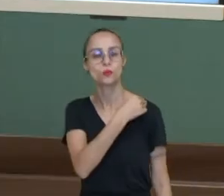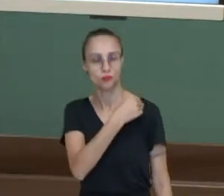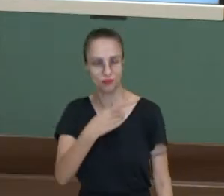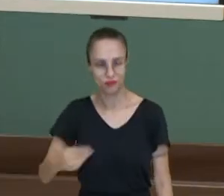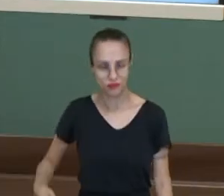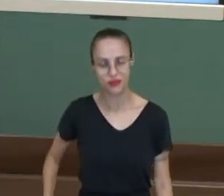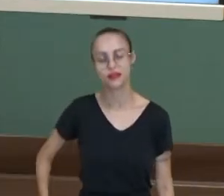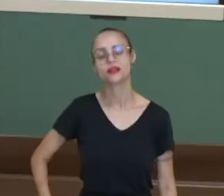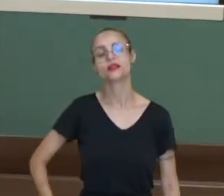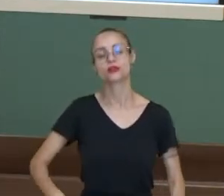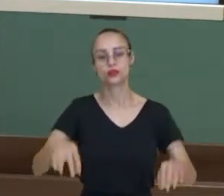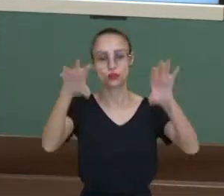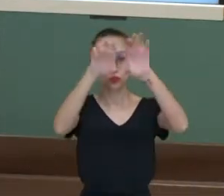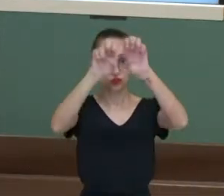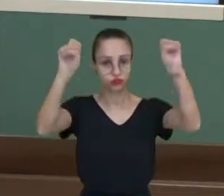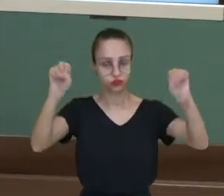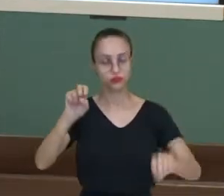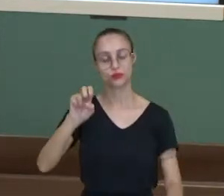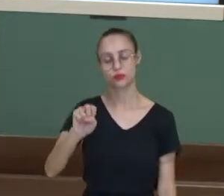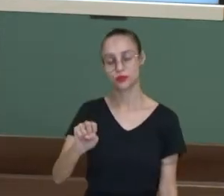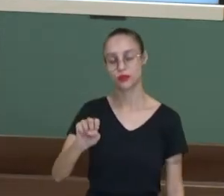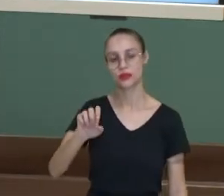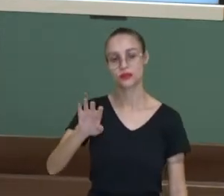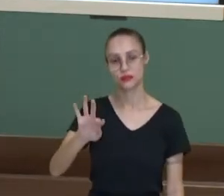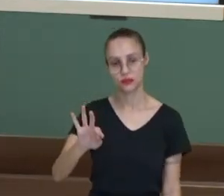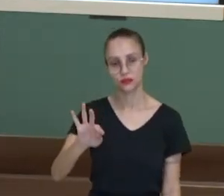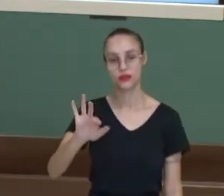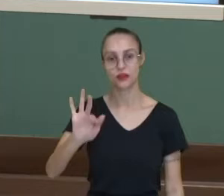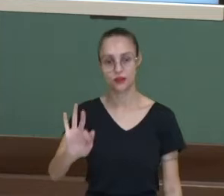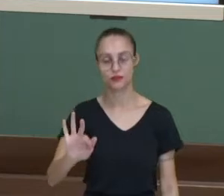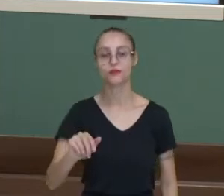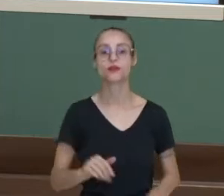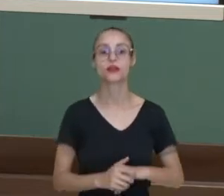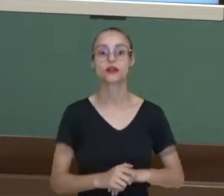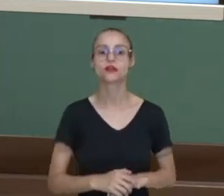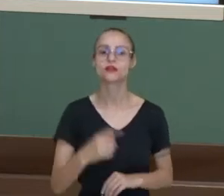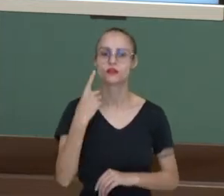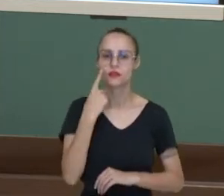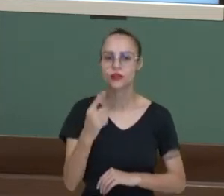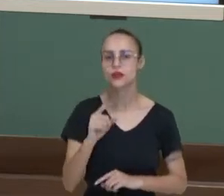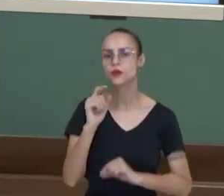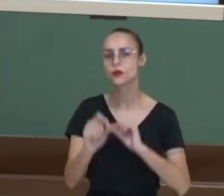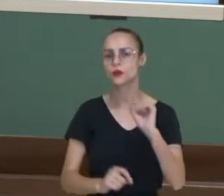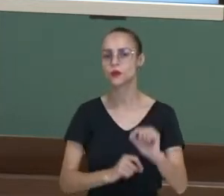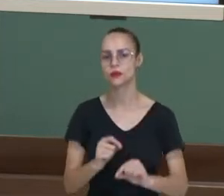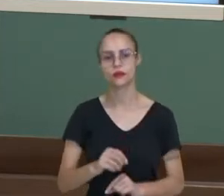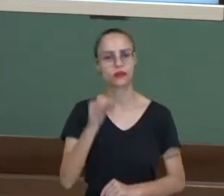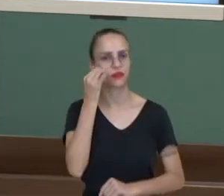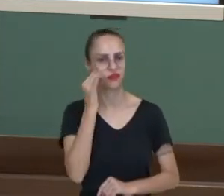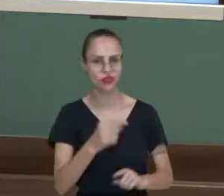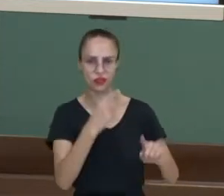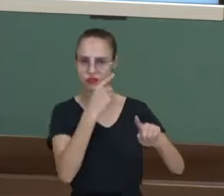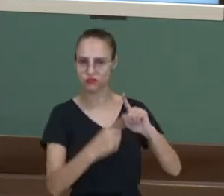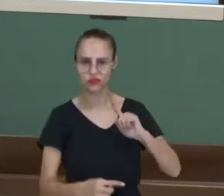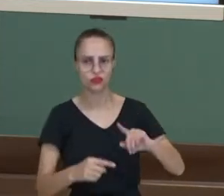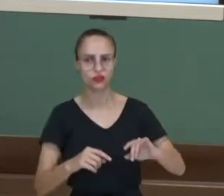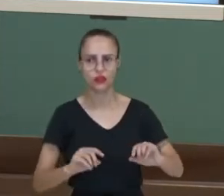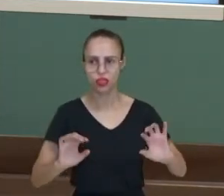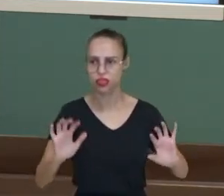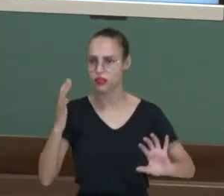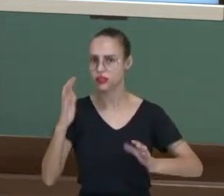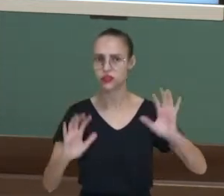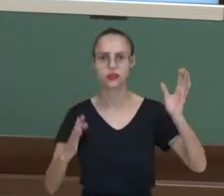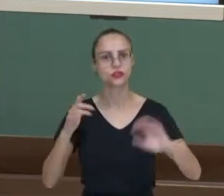o passado, ela passa muito por isso, por nós verificarmos experiências autoritárias e evitarmos que elas voltem a acontecer.